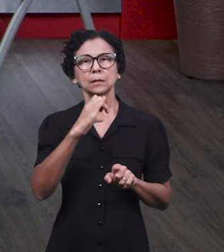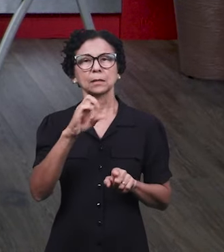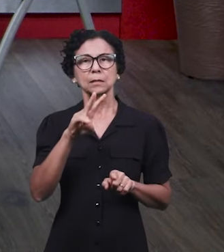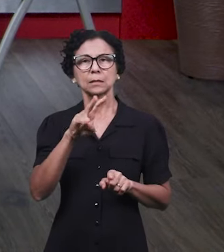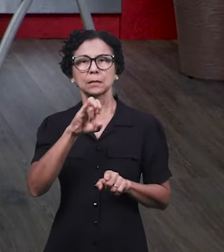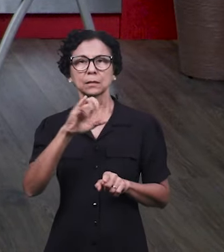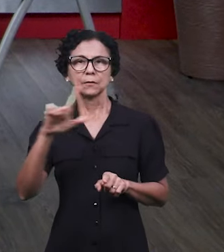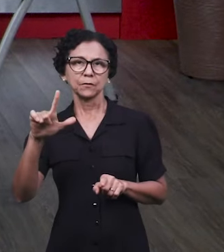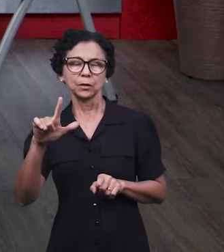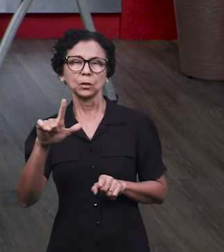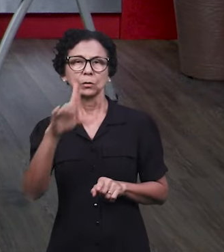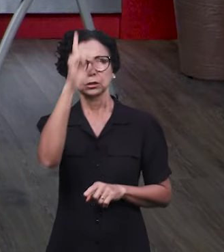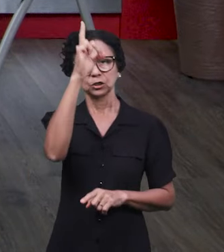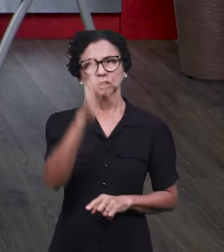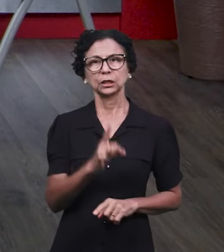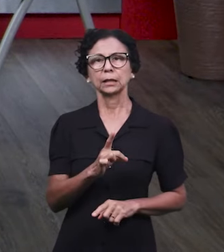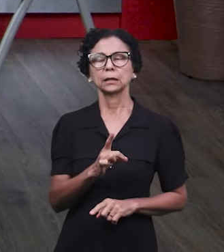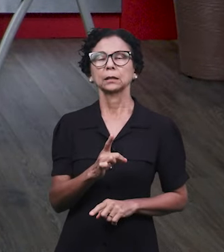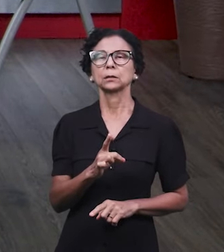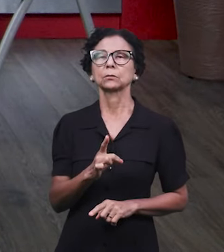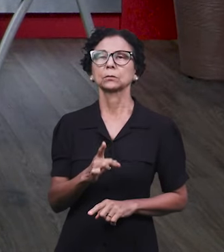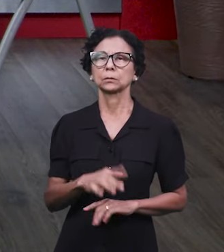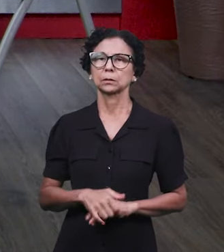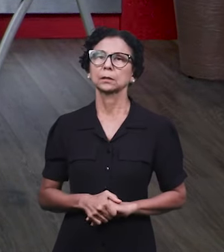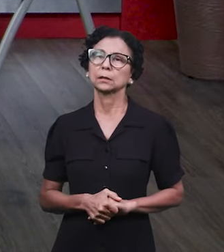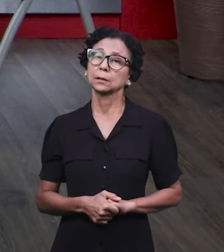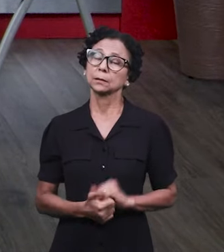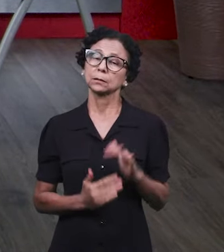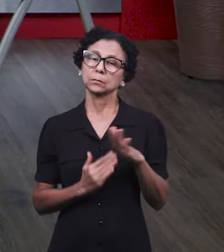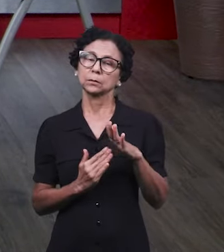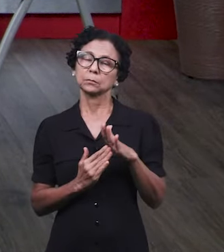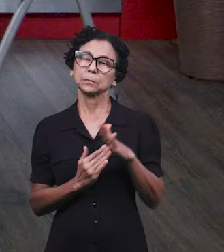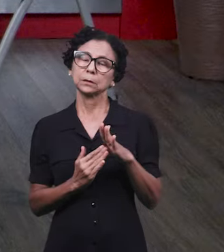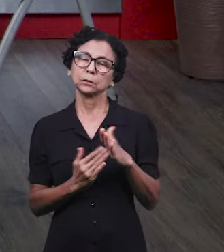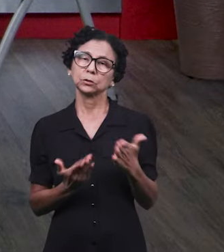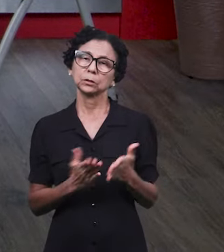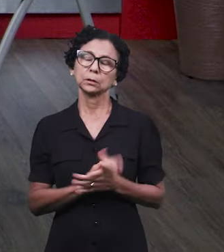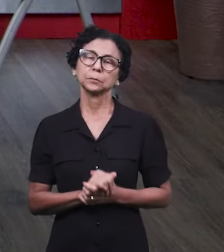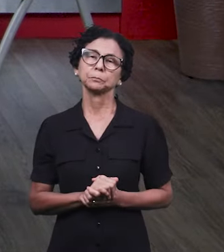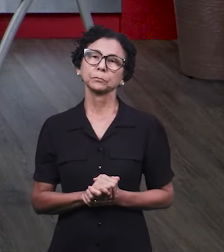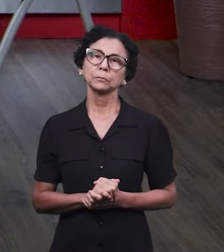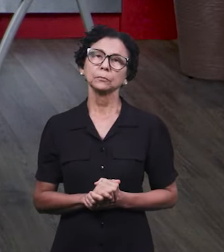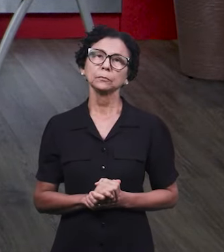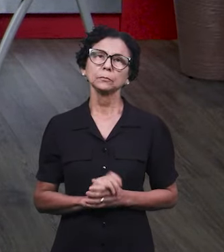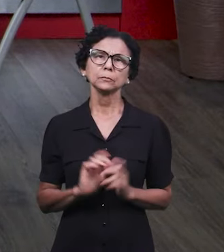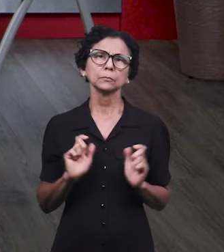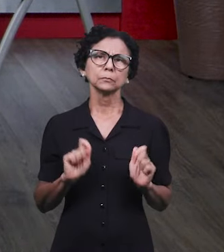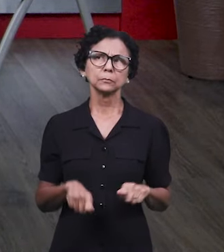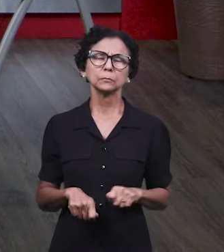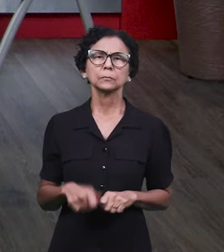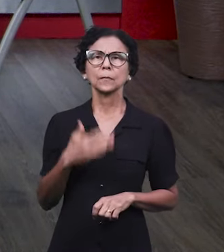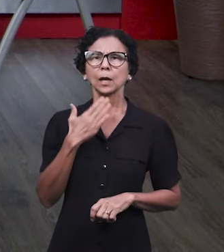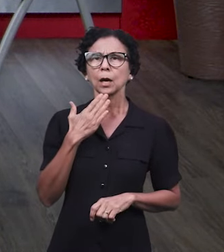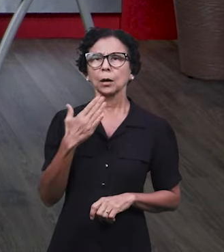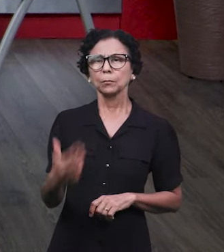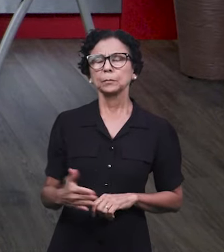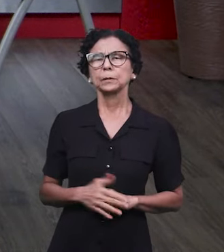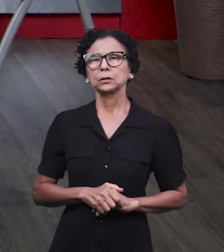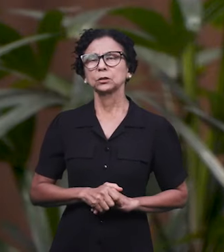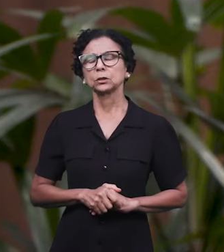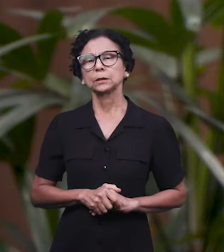o direito dela se defender não não né se esgota na Esfera penal mas também ela pode civilmente pedir Reparação por danos